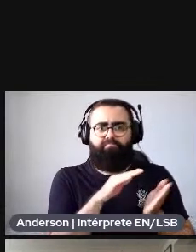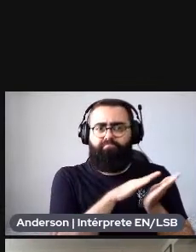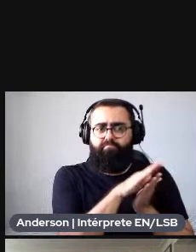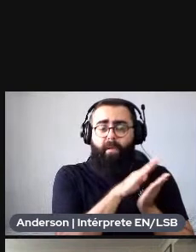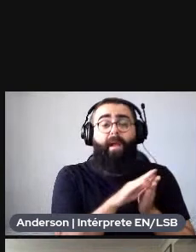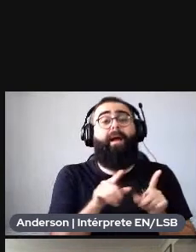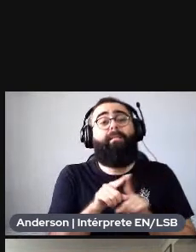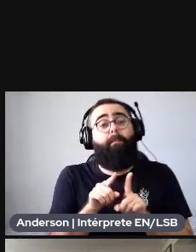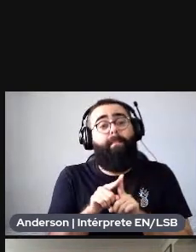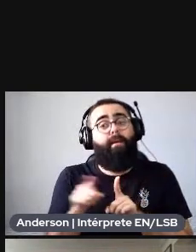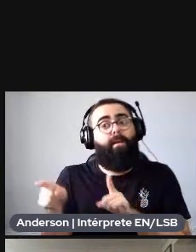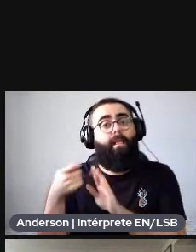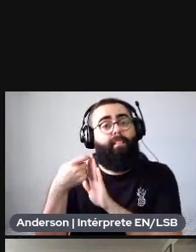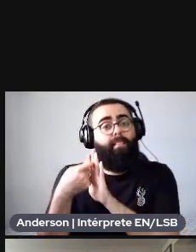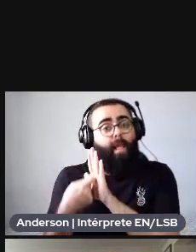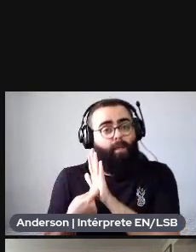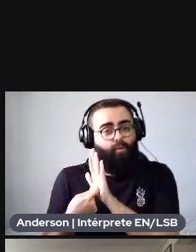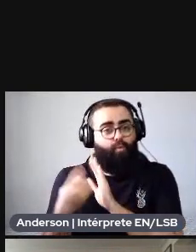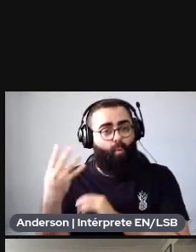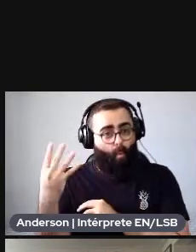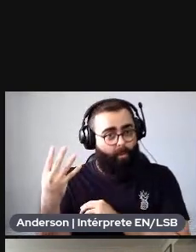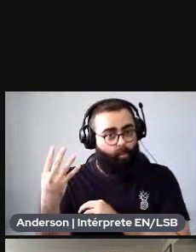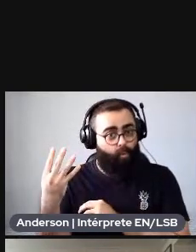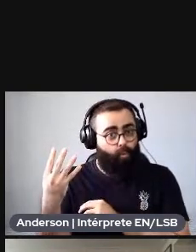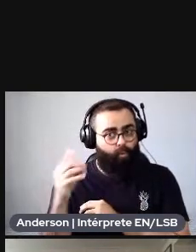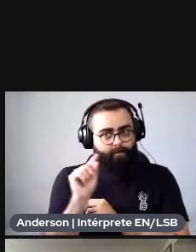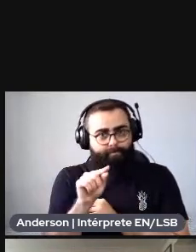4 textos, que parece que os